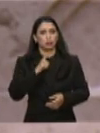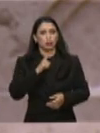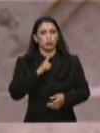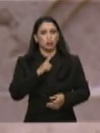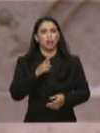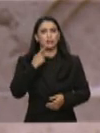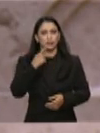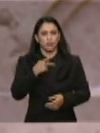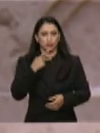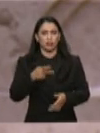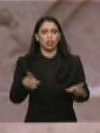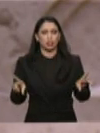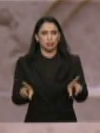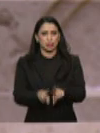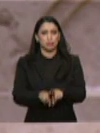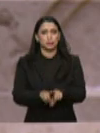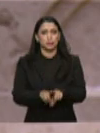registrar que